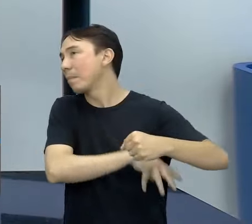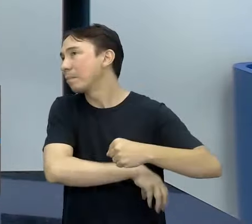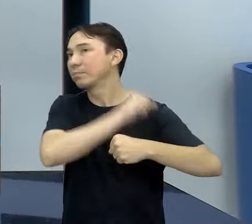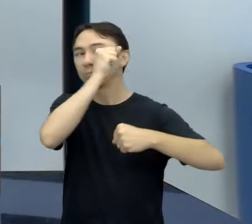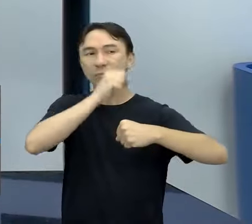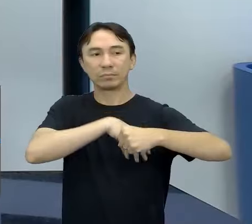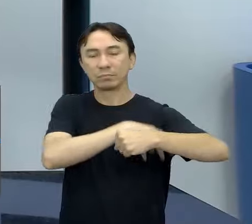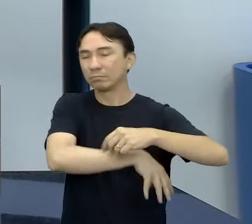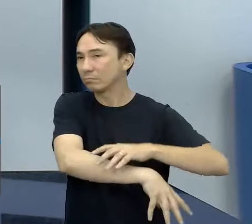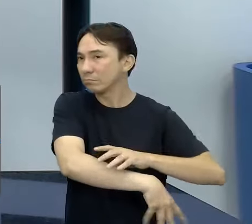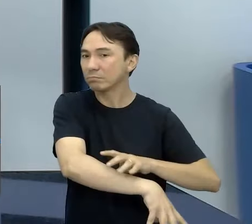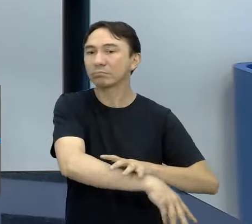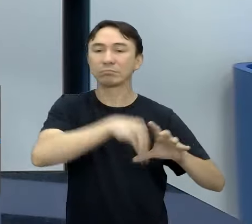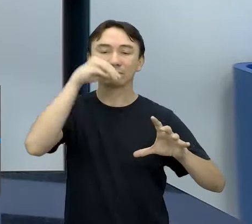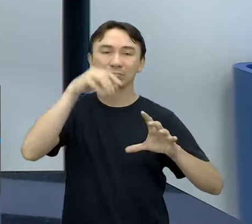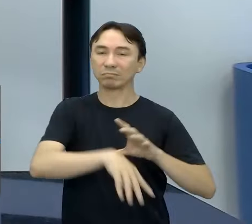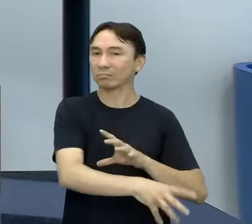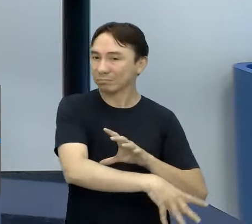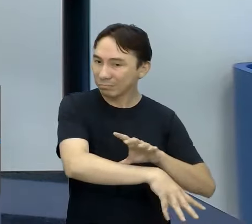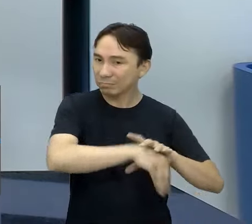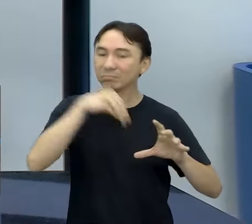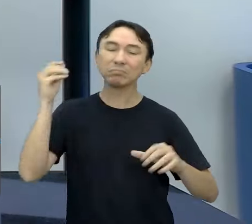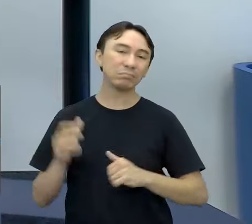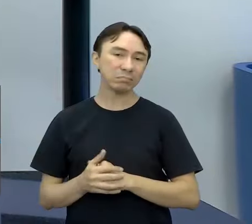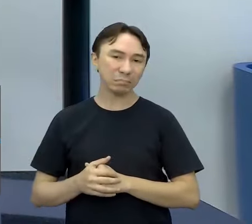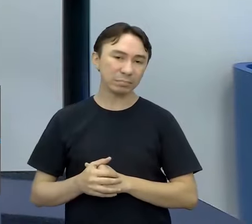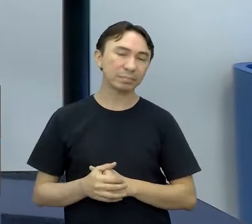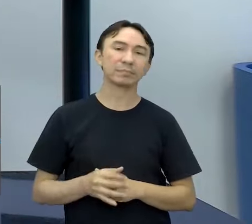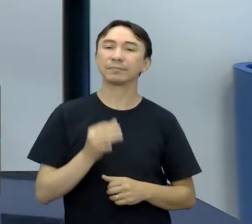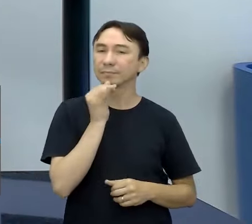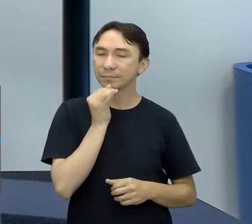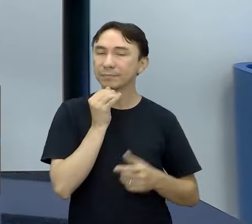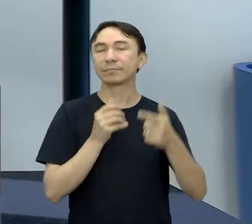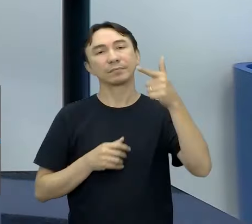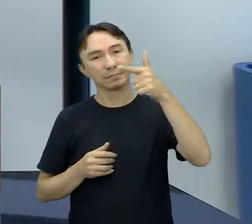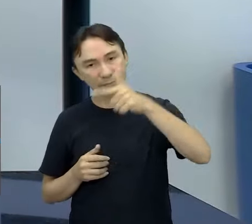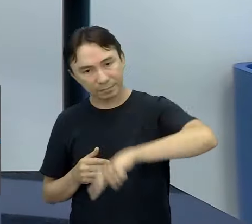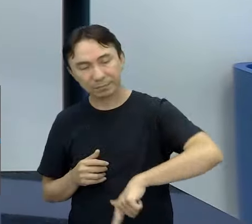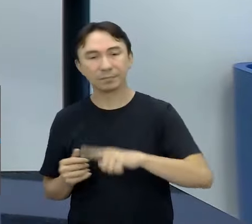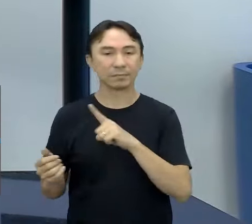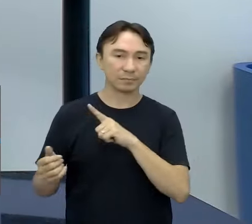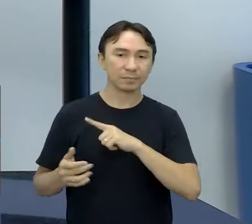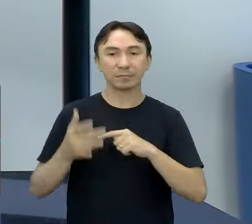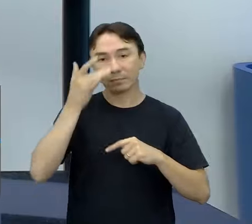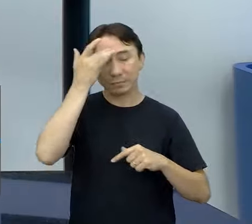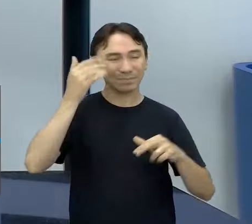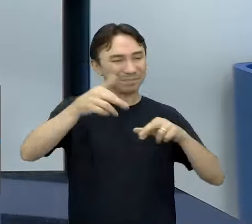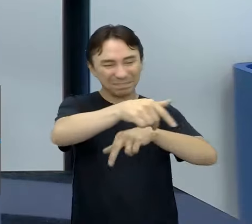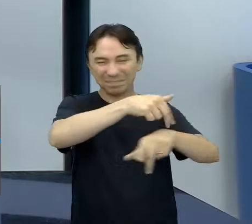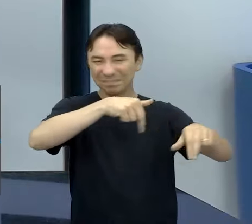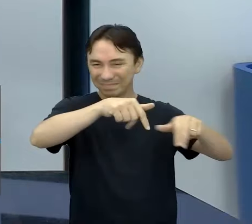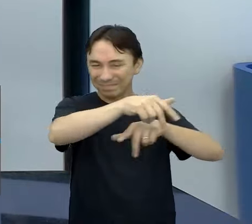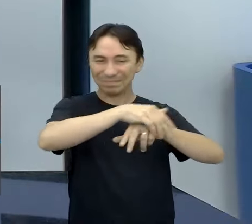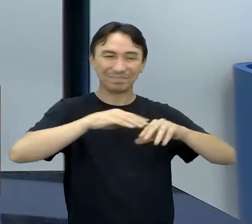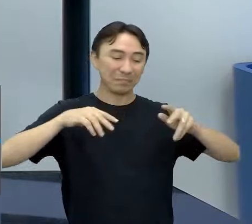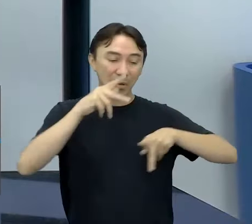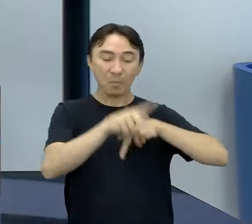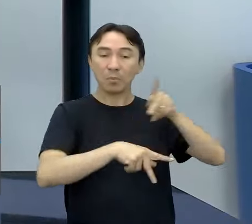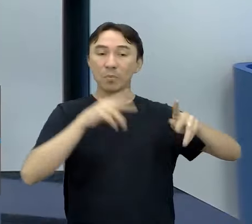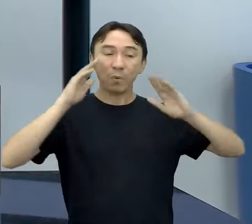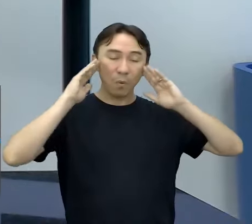dentro de um grupo. Então, de novo, a gente tem uma população que é o nosso público-alvo, porém a não tem como fazer a pesquisa com todo